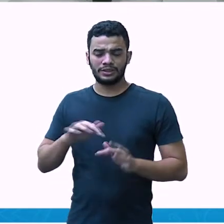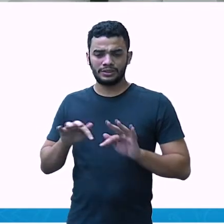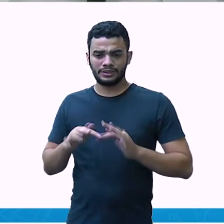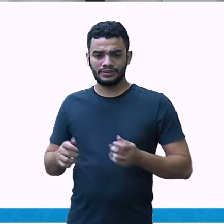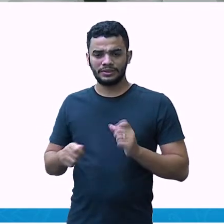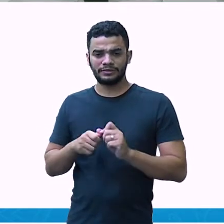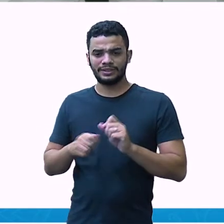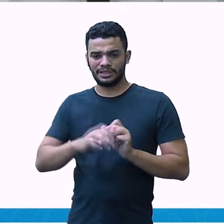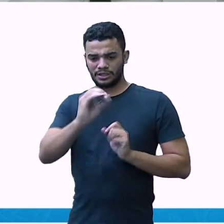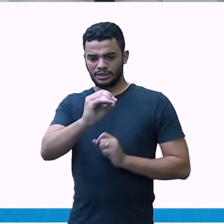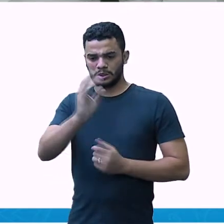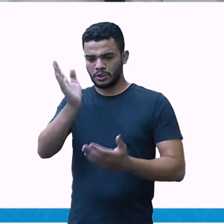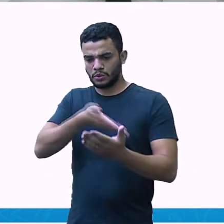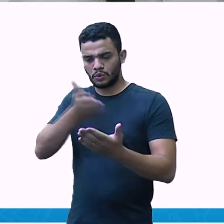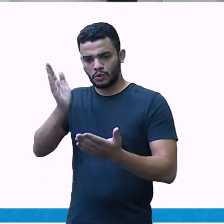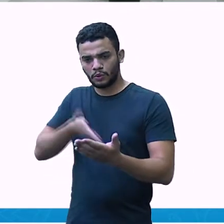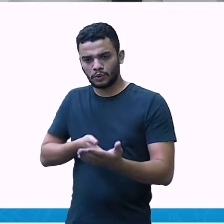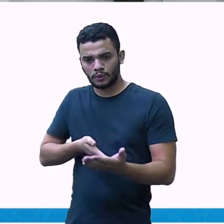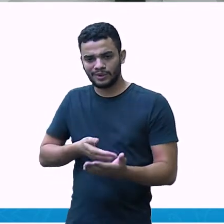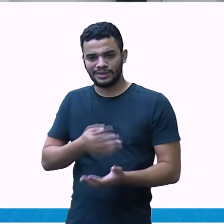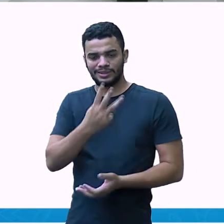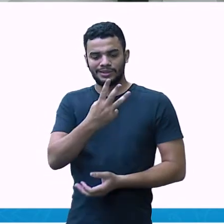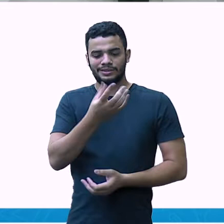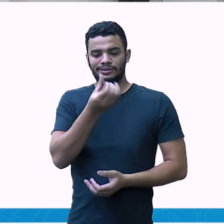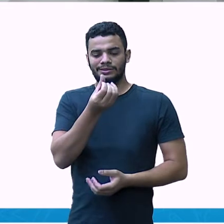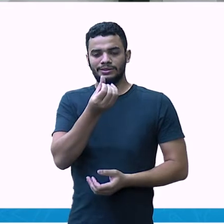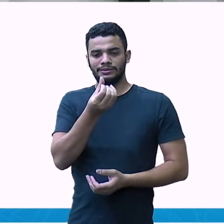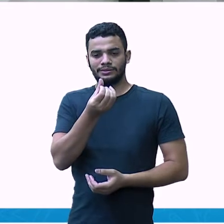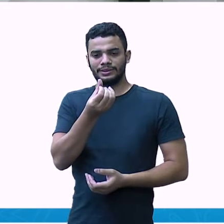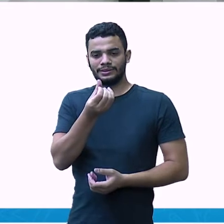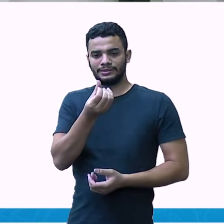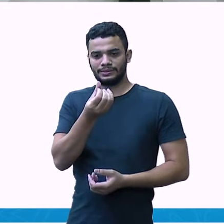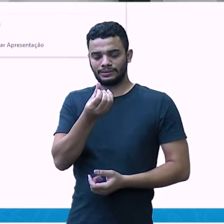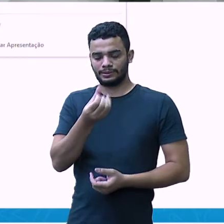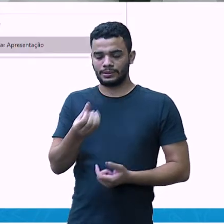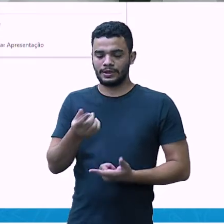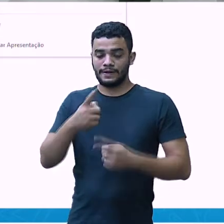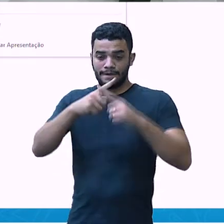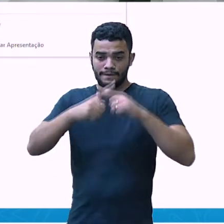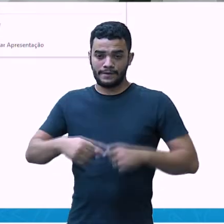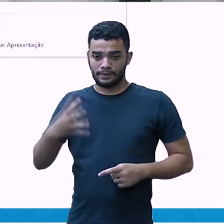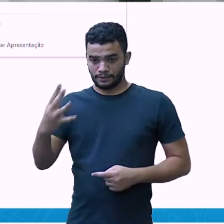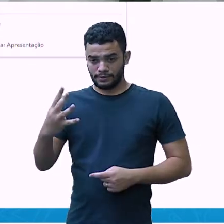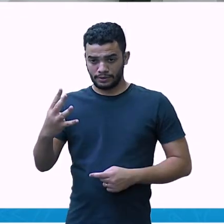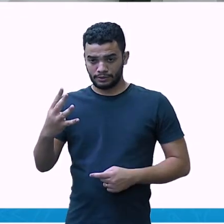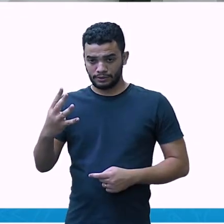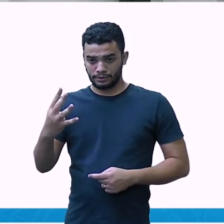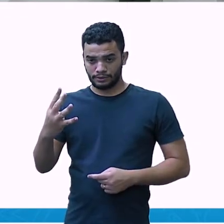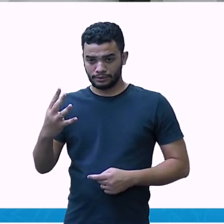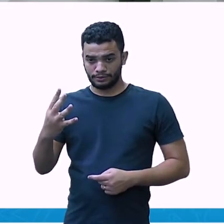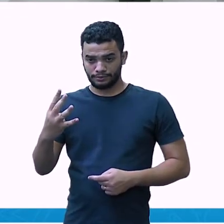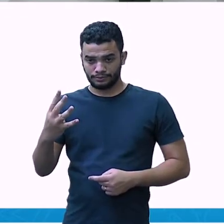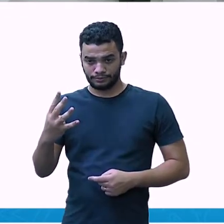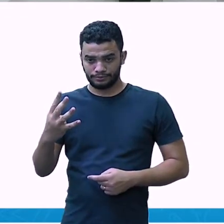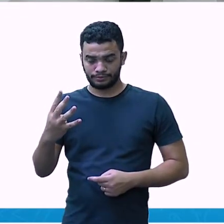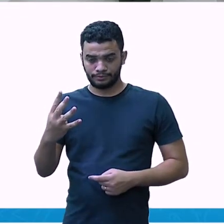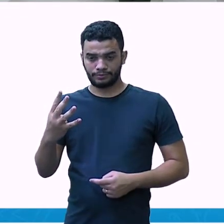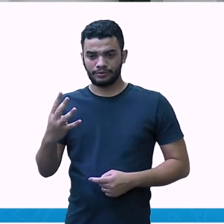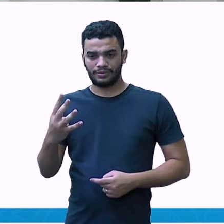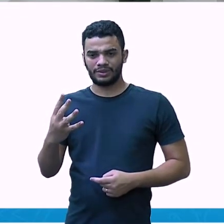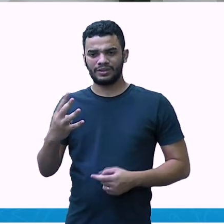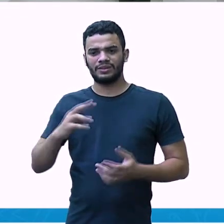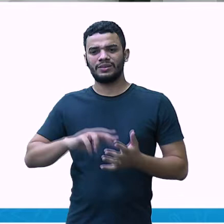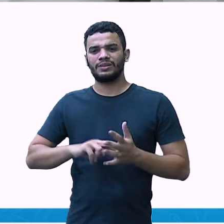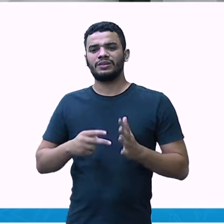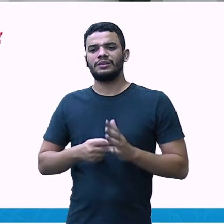vai ficar 36 vezes 4, 24, ou seja, 40